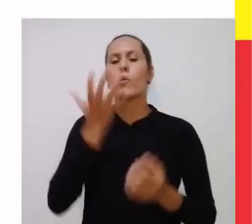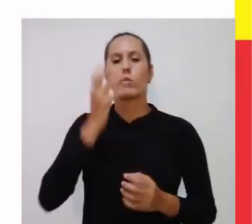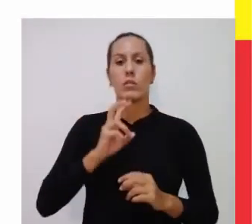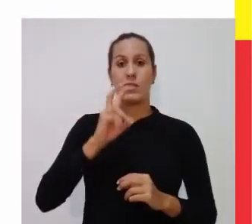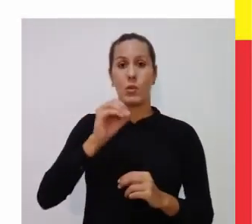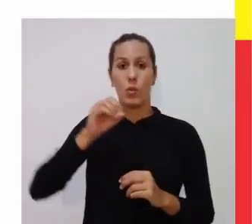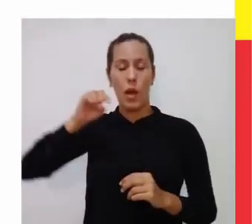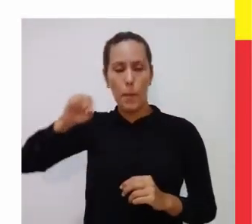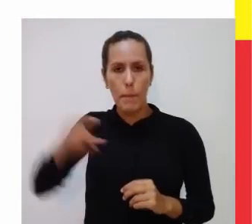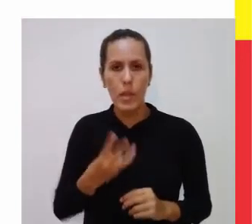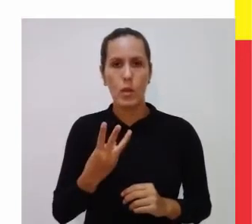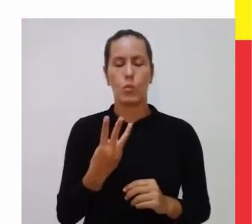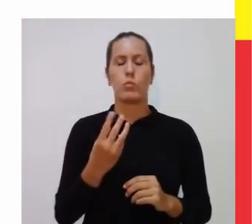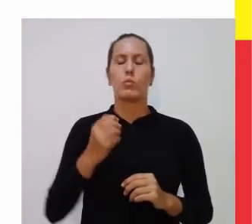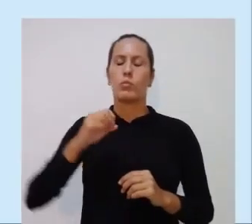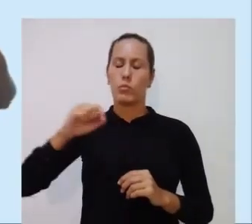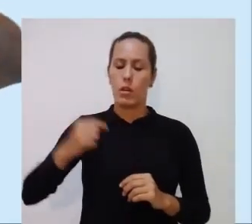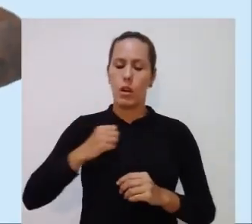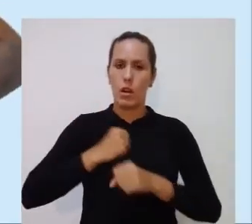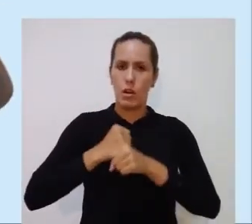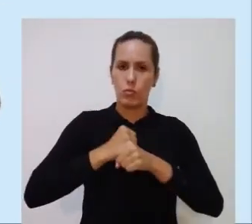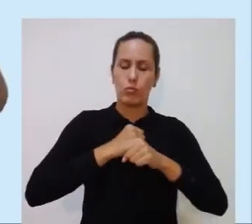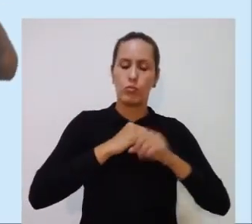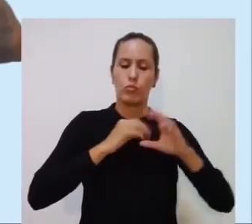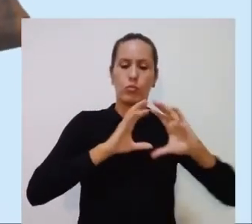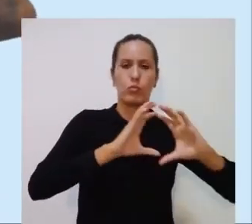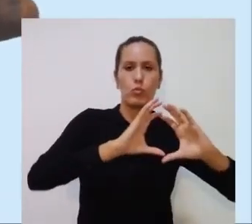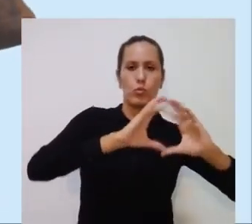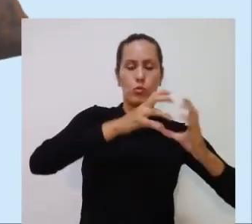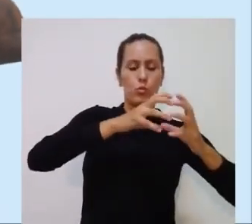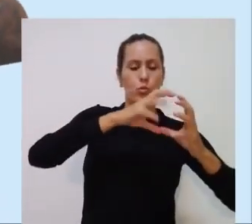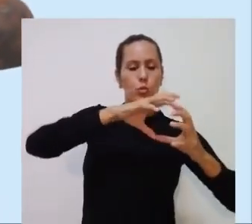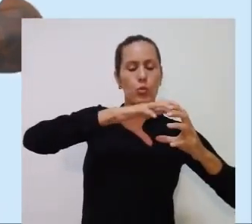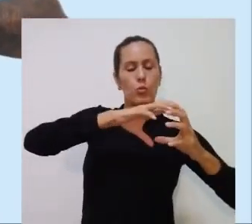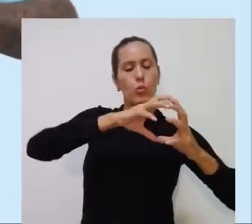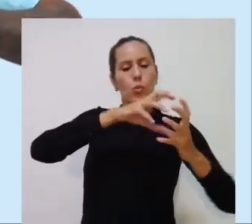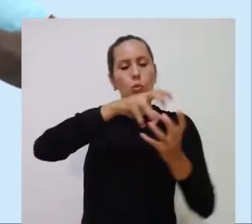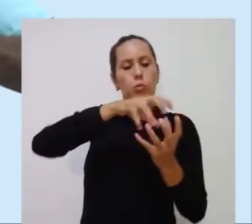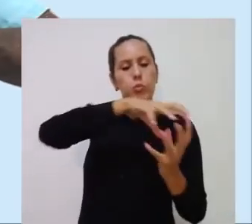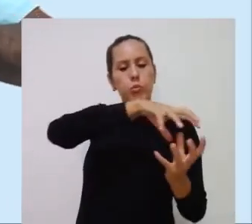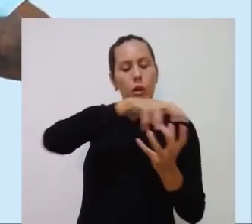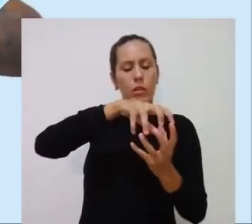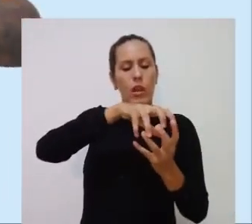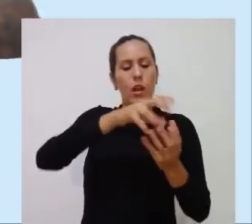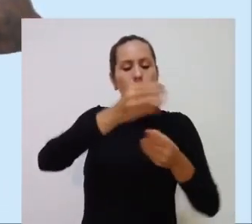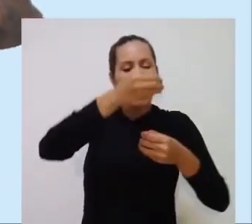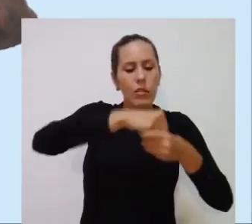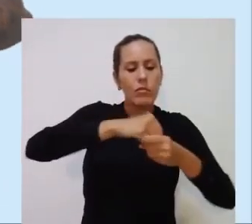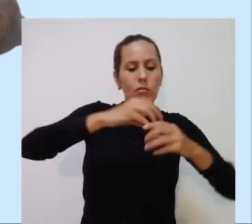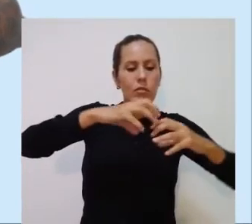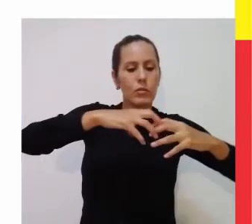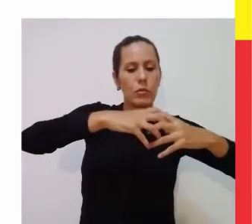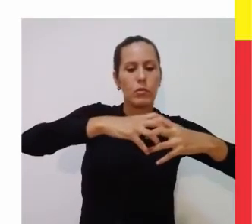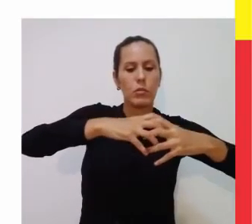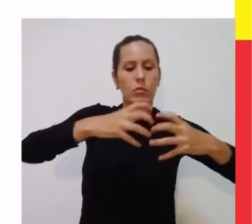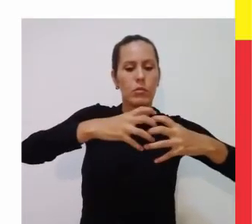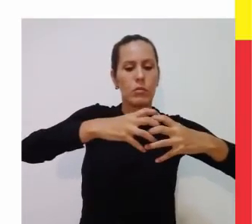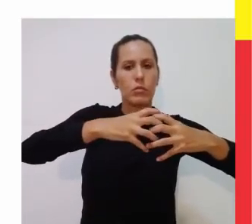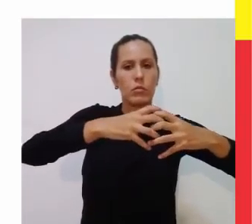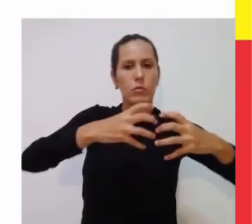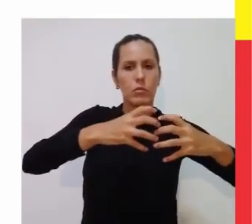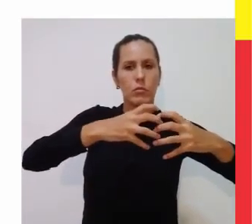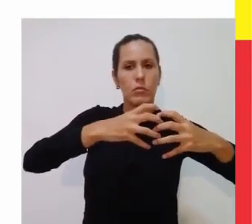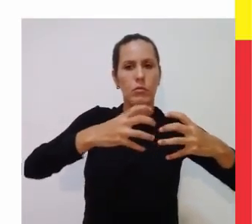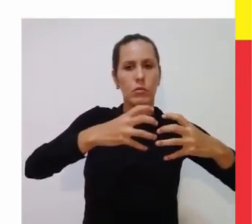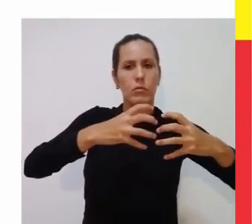De 50 em 50 milhões de anos, certo? As formações rochosas da Terra vão se separando, certo? Então,